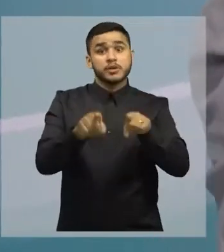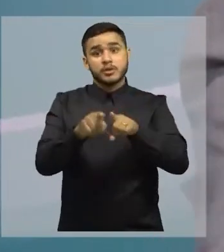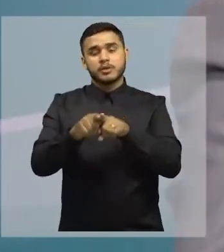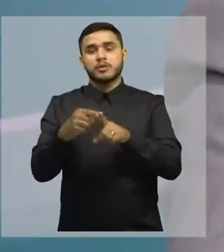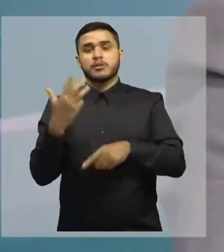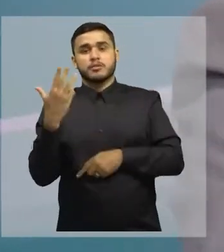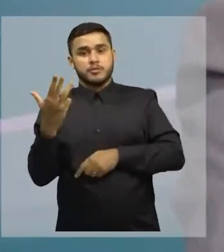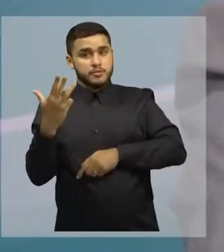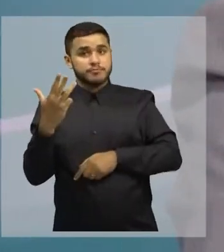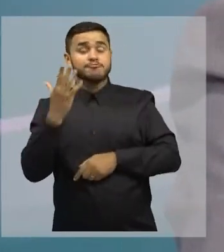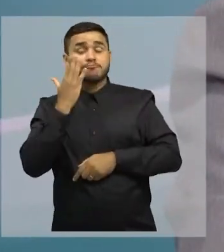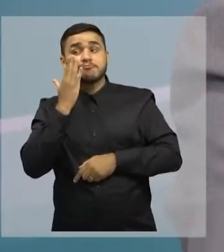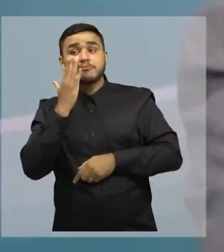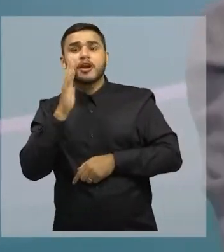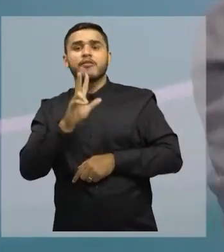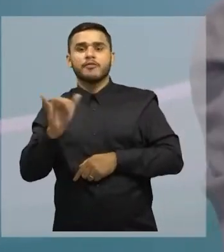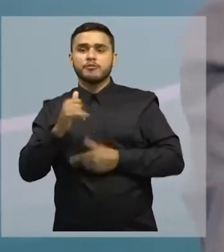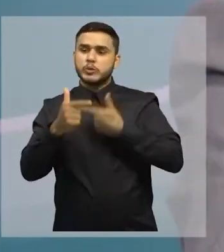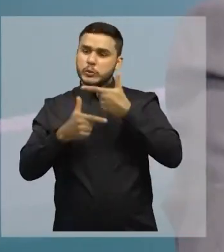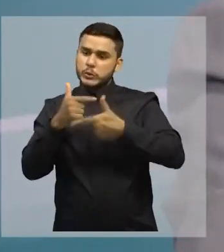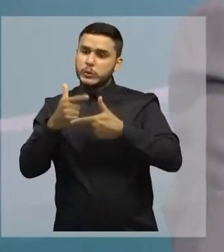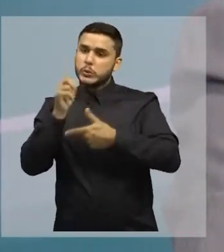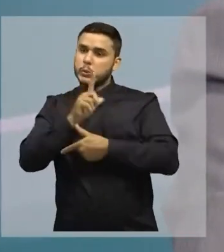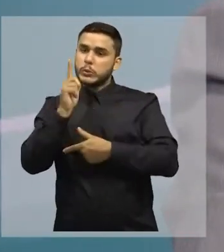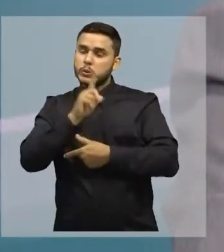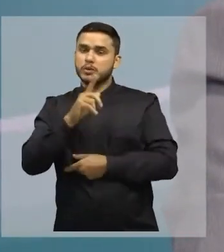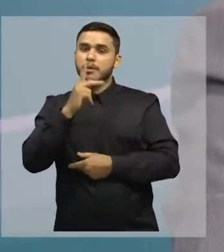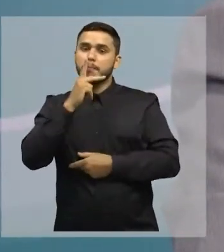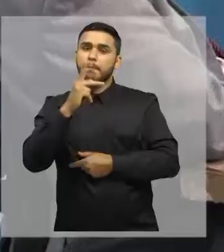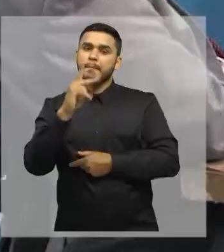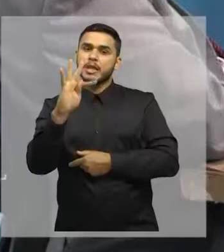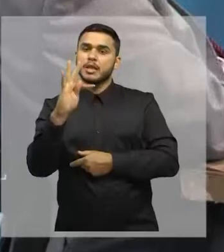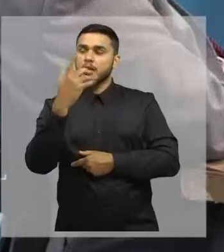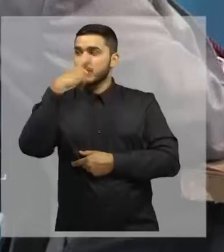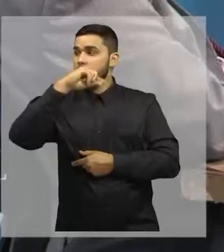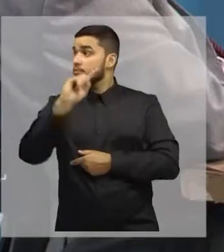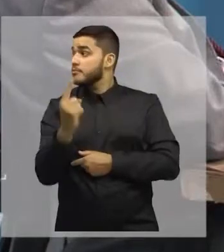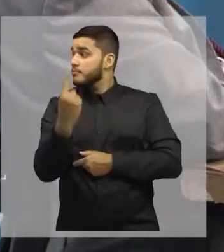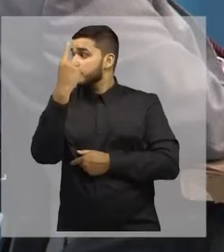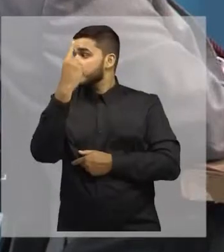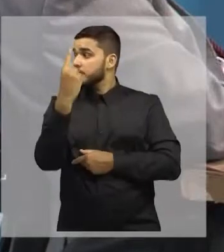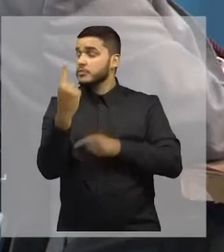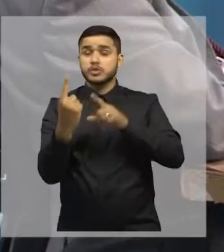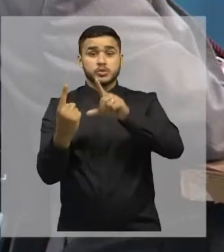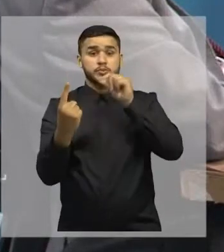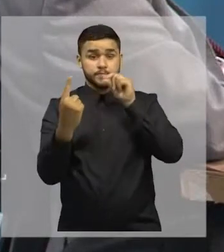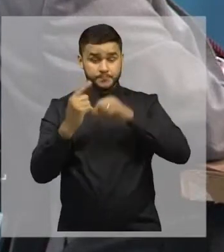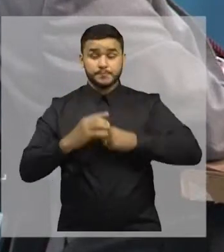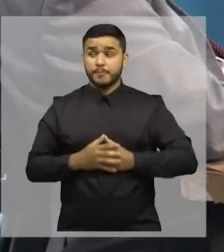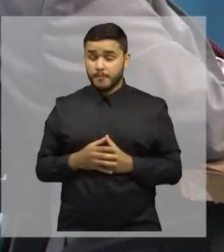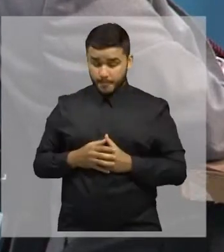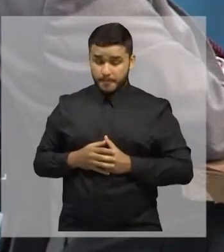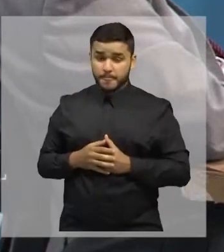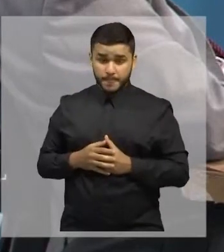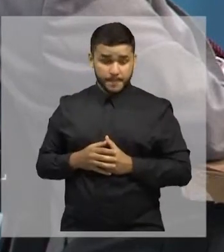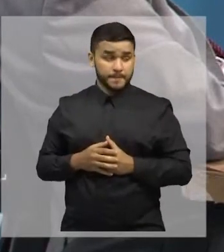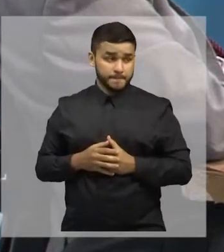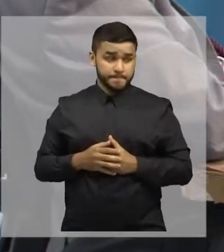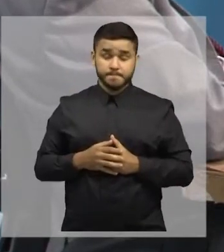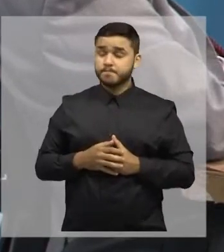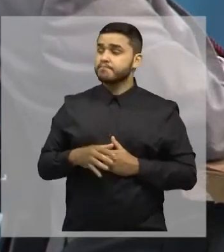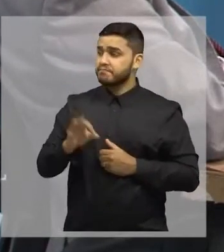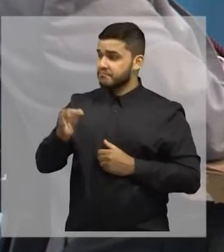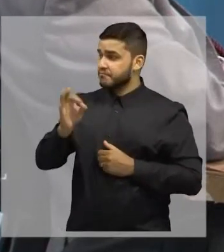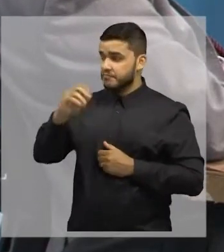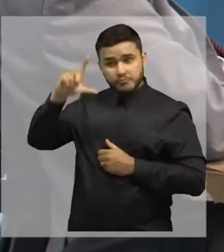para tentar eleger candidatos, fazer costuras nas principais cidades. Aliás, sobre o Lula, a ex-prefeita Luiziane Lins é a